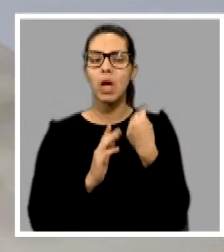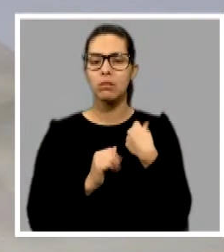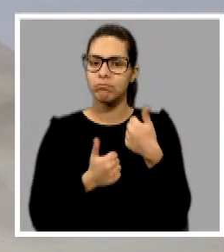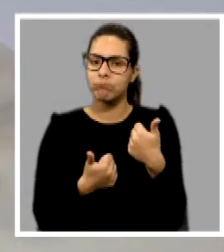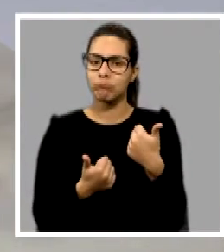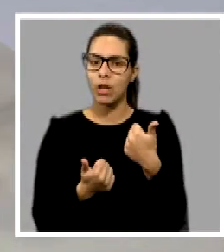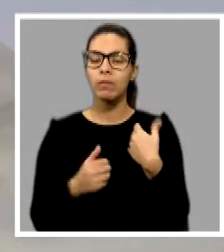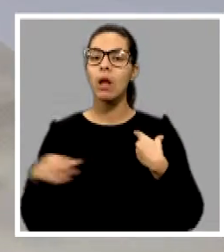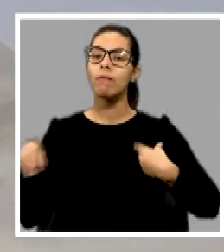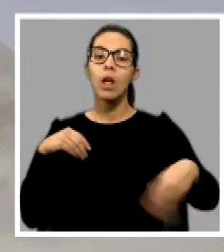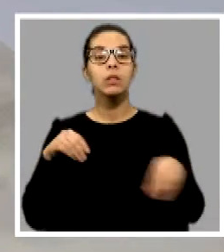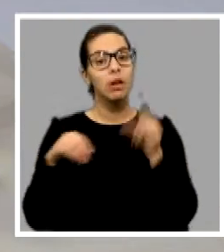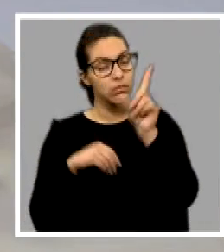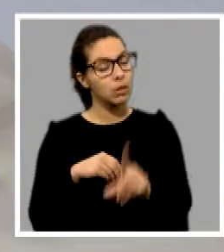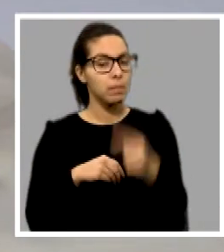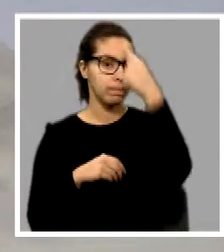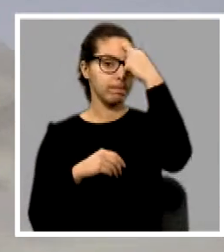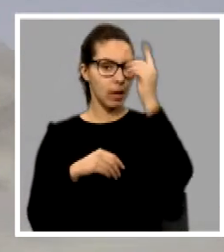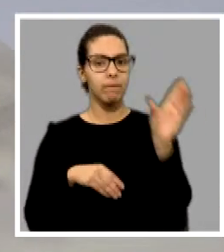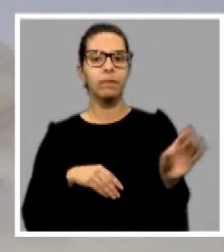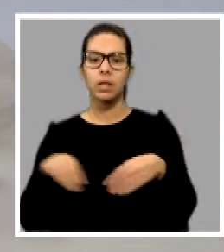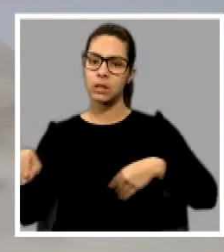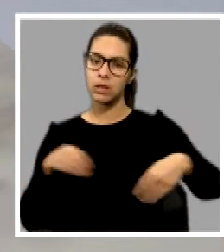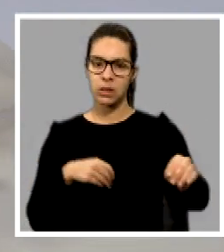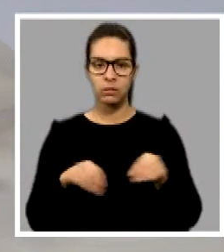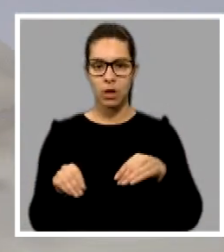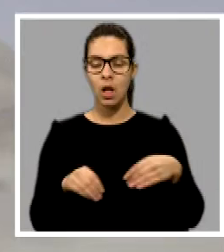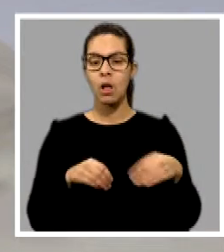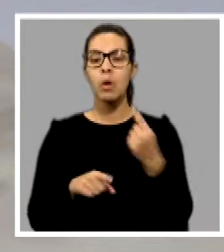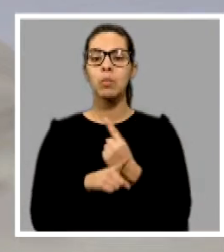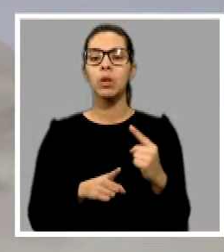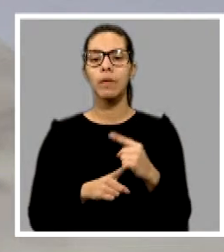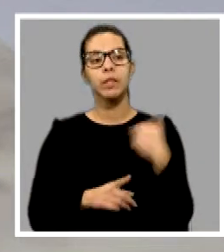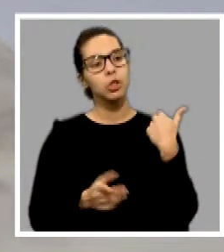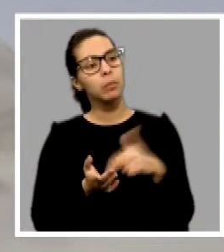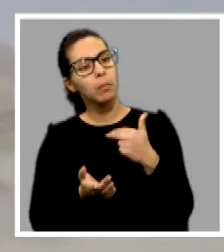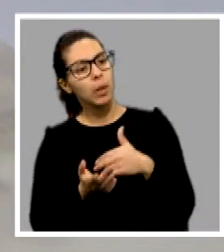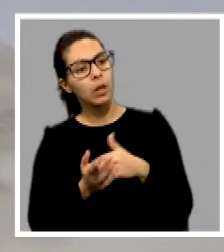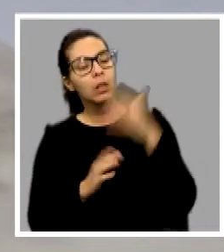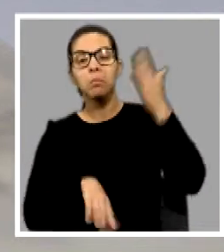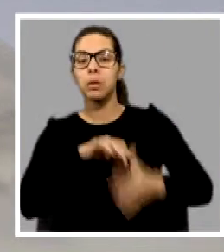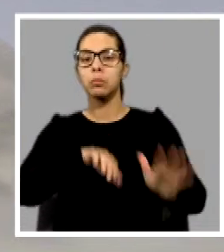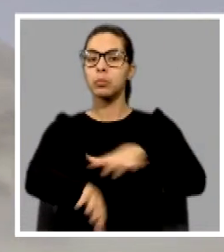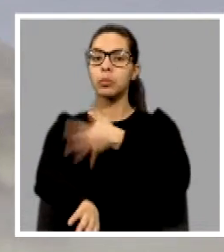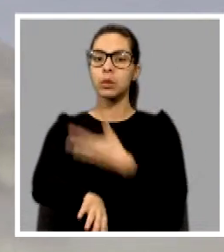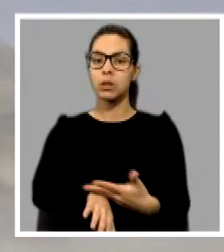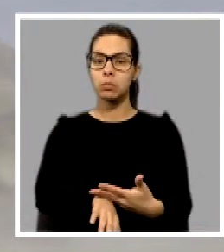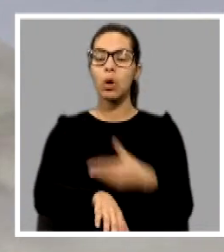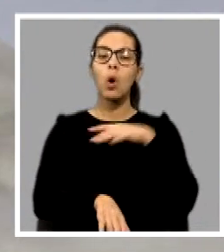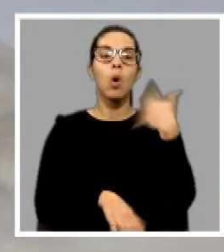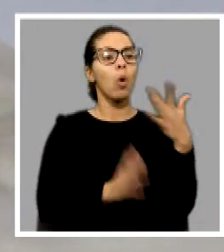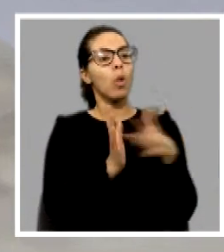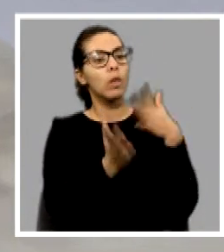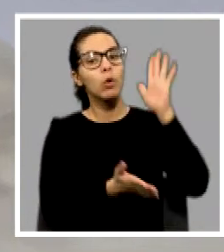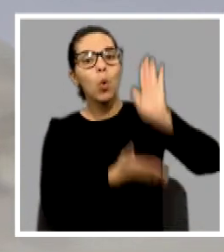acho que resultou muito bem. E depois era muito flexível, não é? Era muito... era aberto, quer dizer, ninguém estava à espera que ia surgir poesia